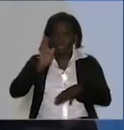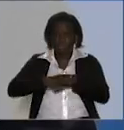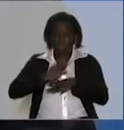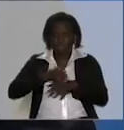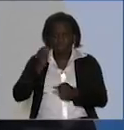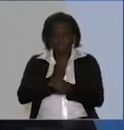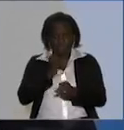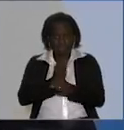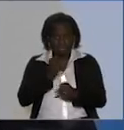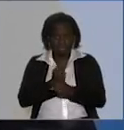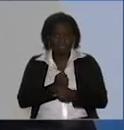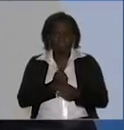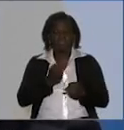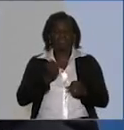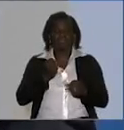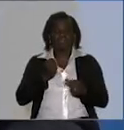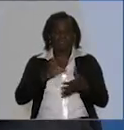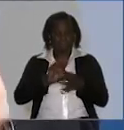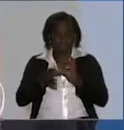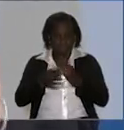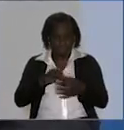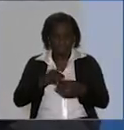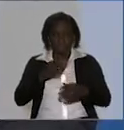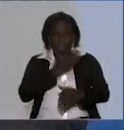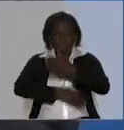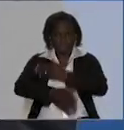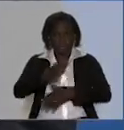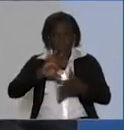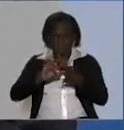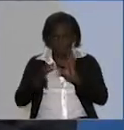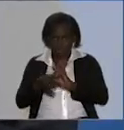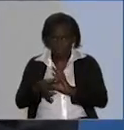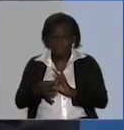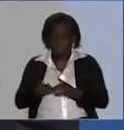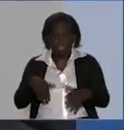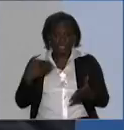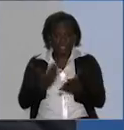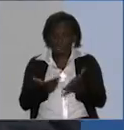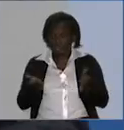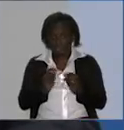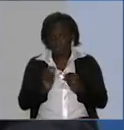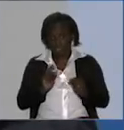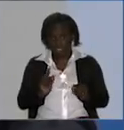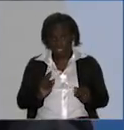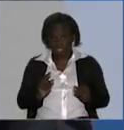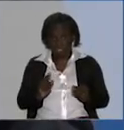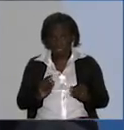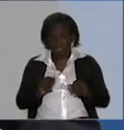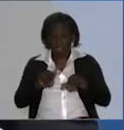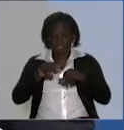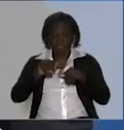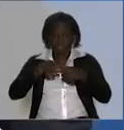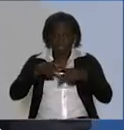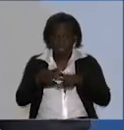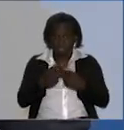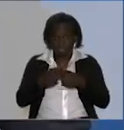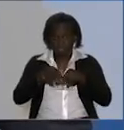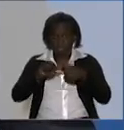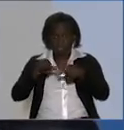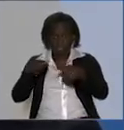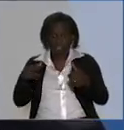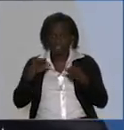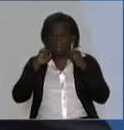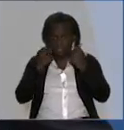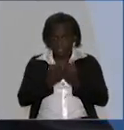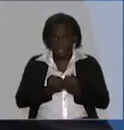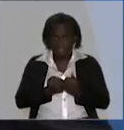as obras, com os custos dos Jogos Olímpicos e Paralímpicos. E isso até agora não foi feito na reparação do Maracanã,